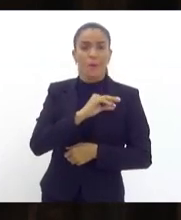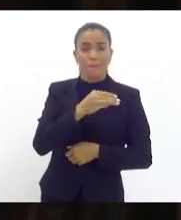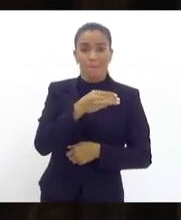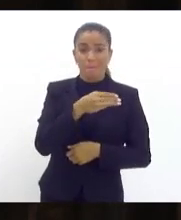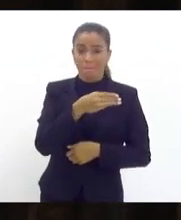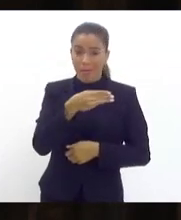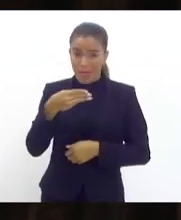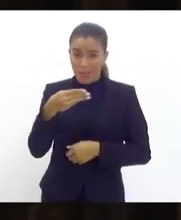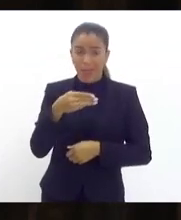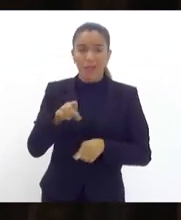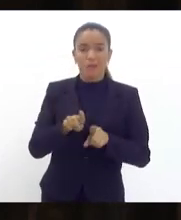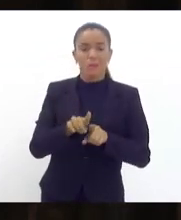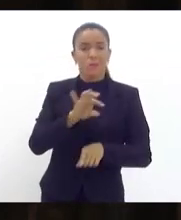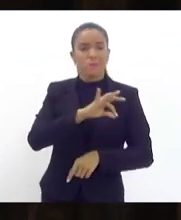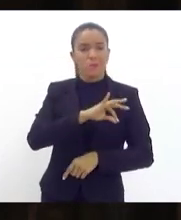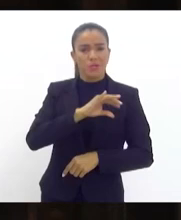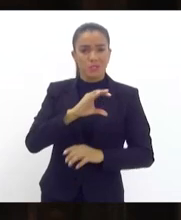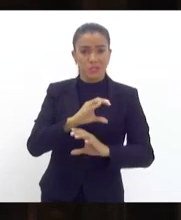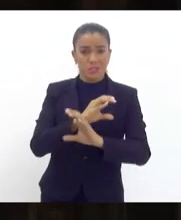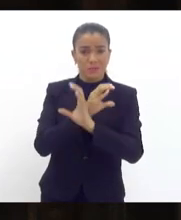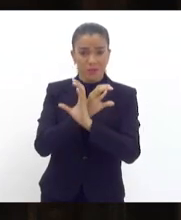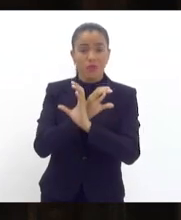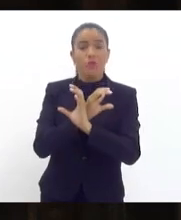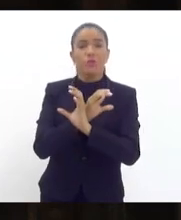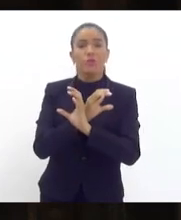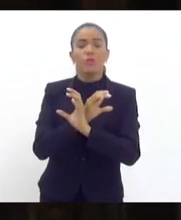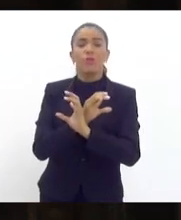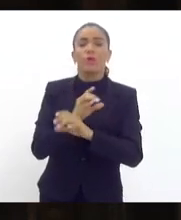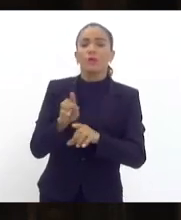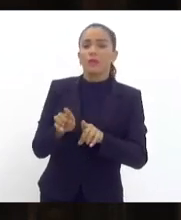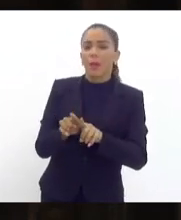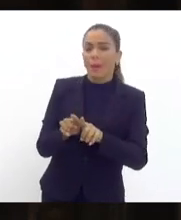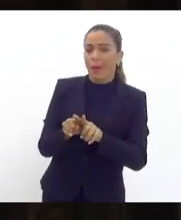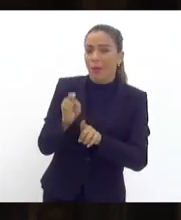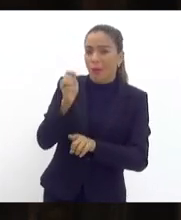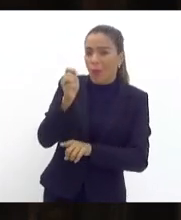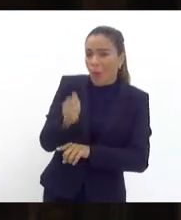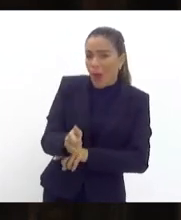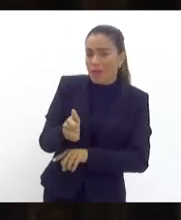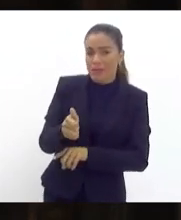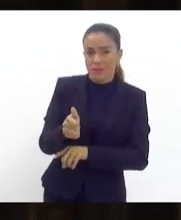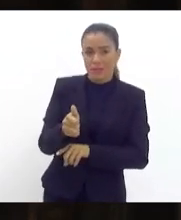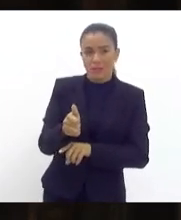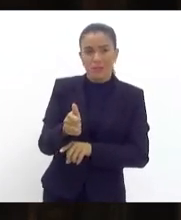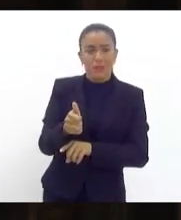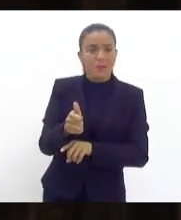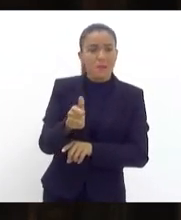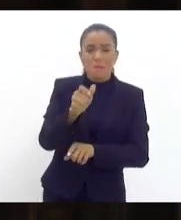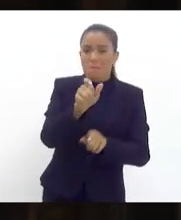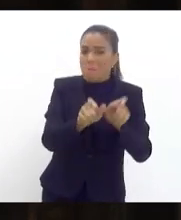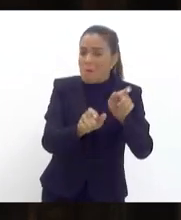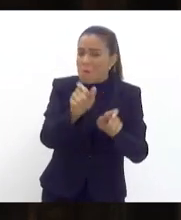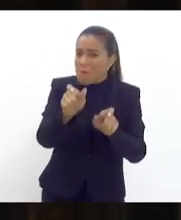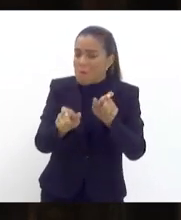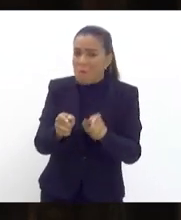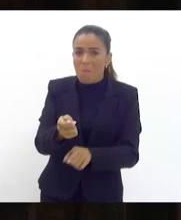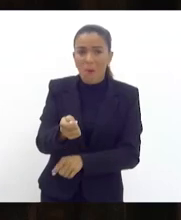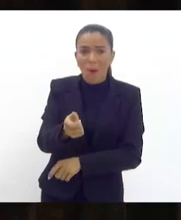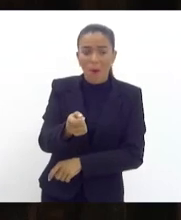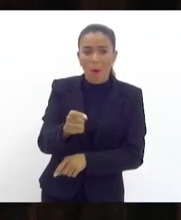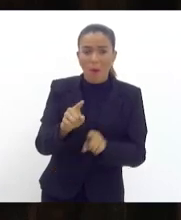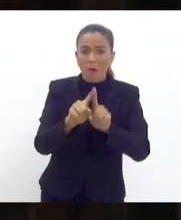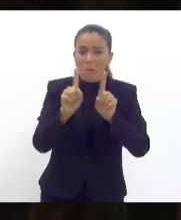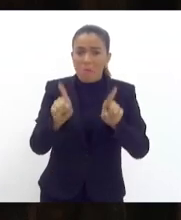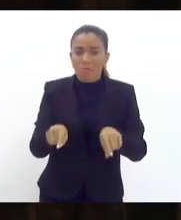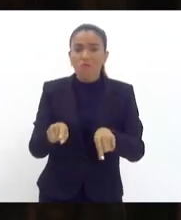conta Polícia Civil e a quase inexistente efetivo né um efetivo quase inexistente da